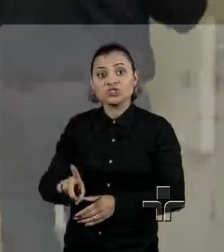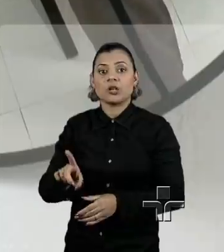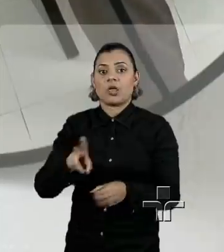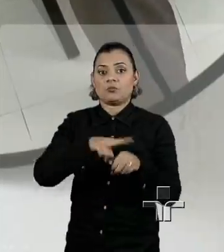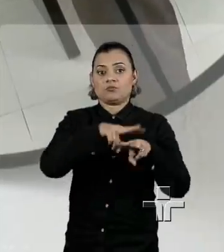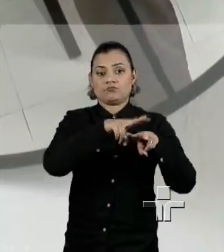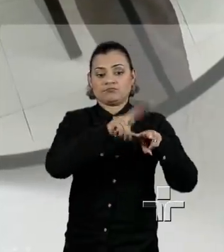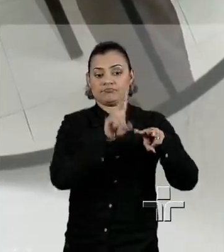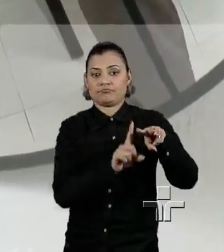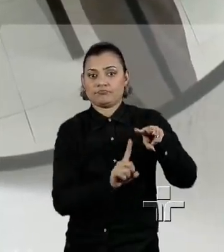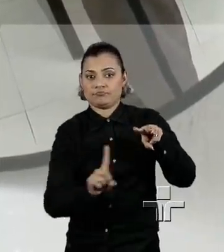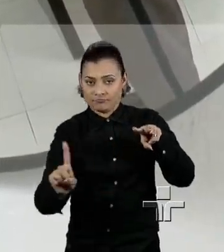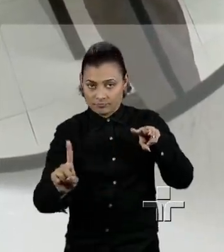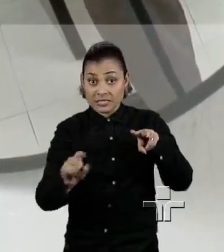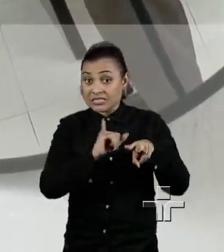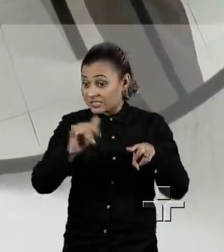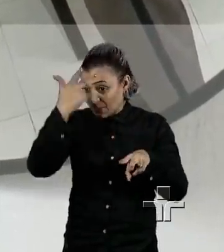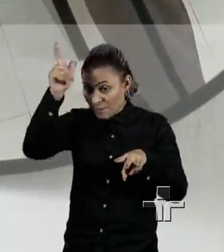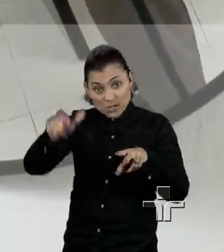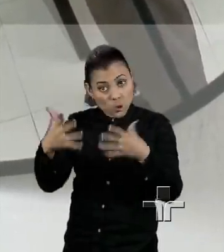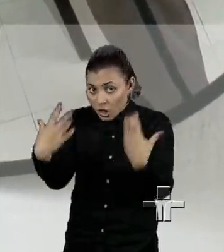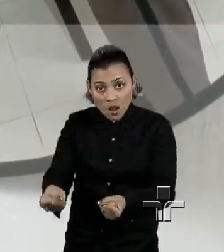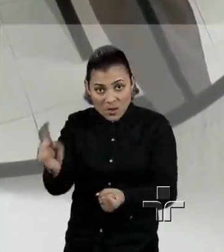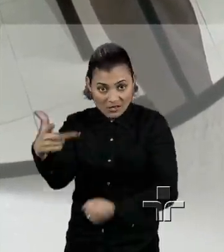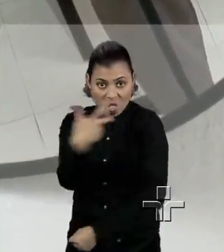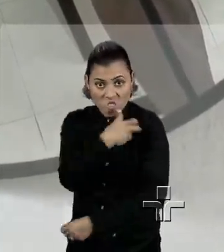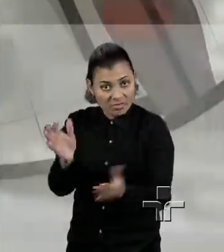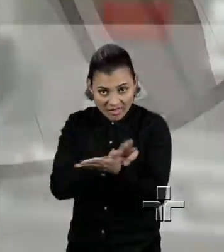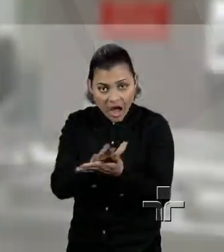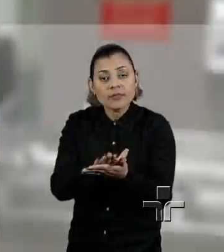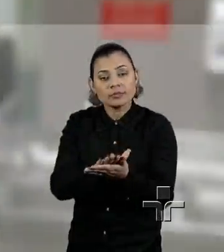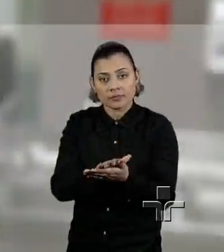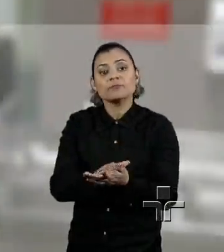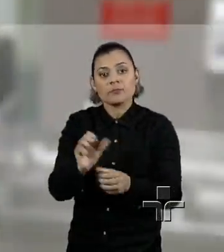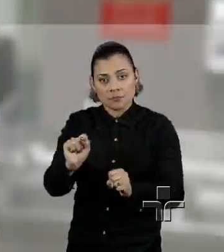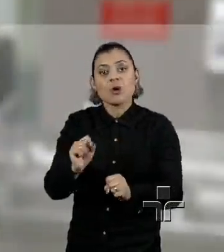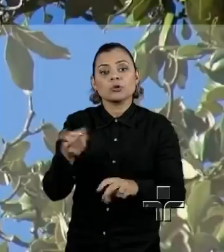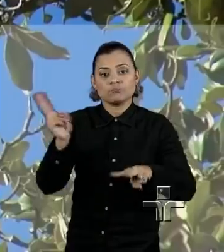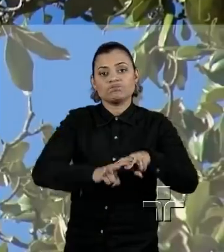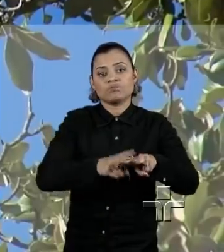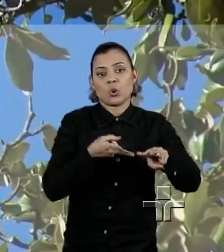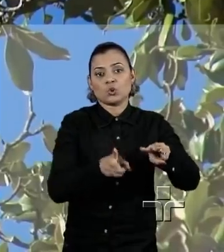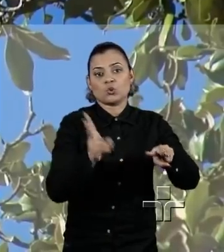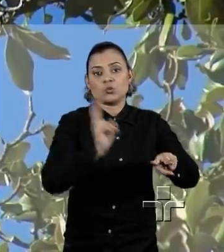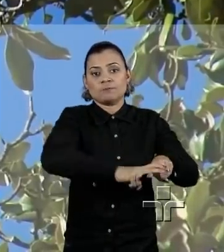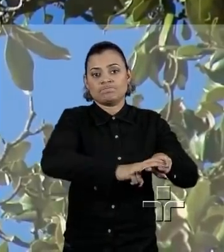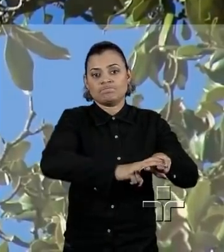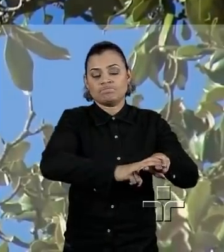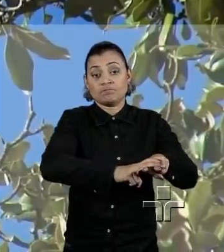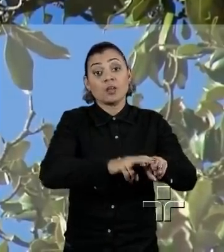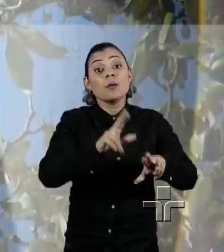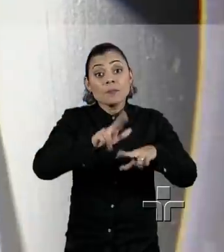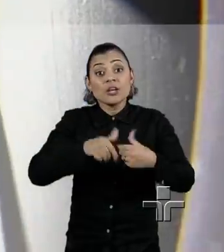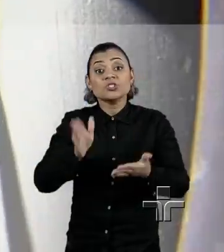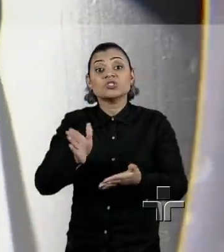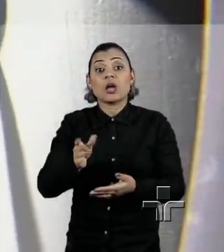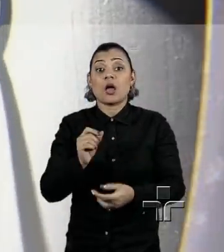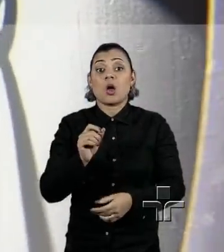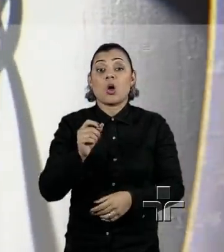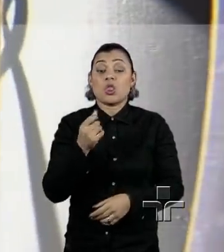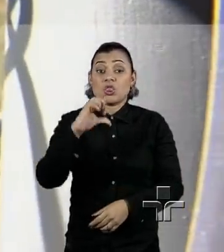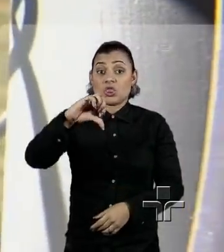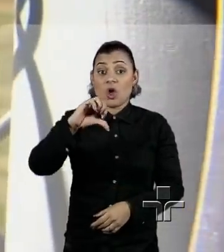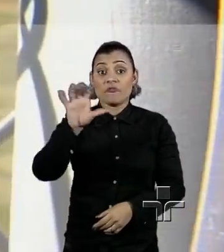condicional. Se o réu não aceitar passar pela castração, corre o risco de continuar na cadeia. A medida já é usada em pelo menos outros